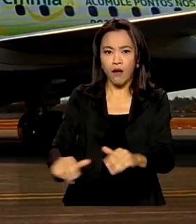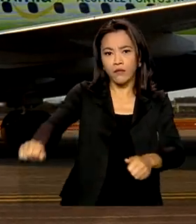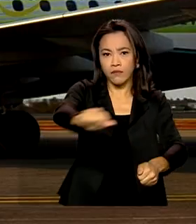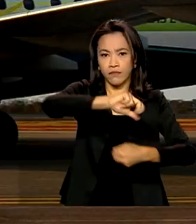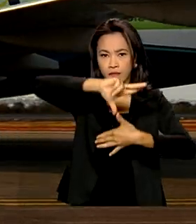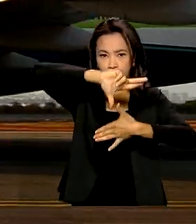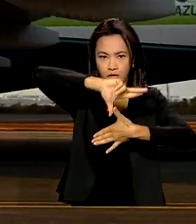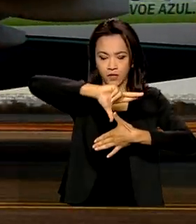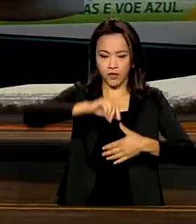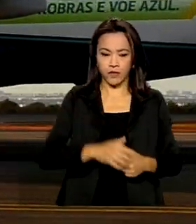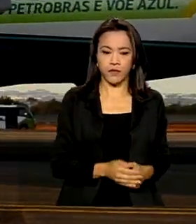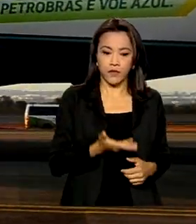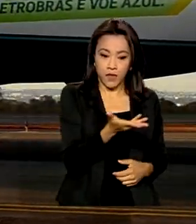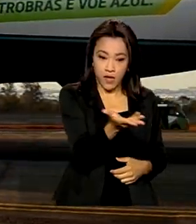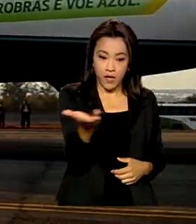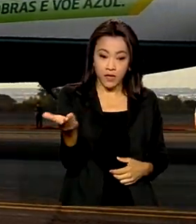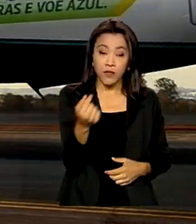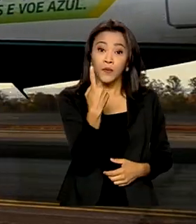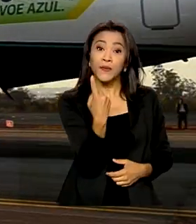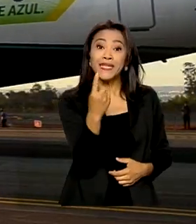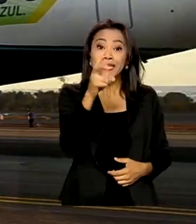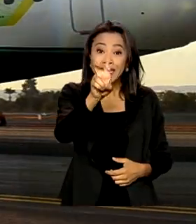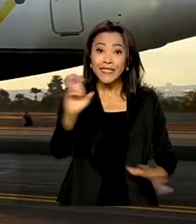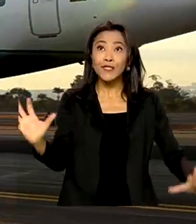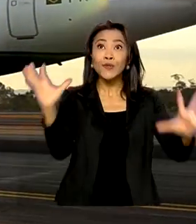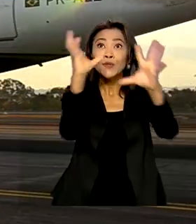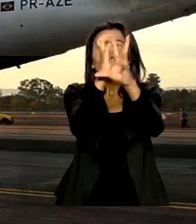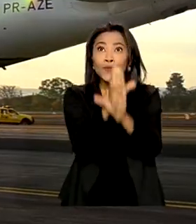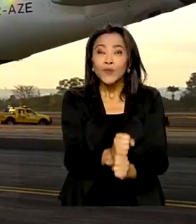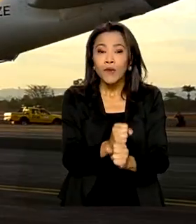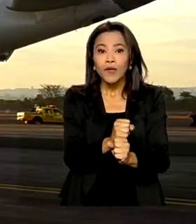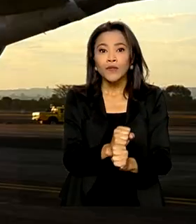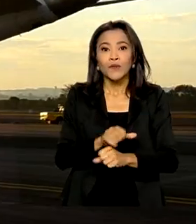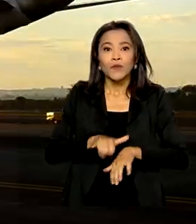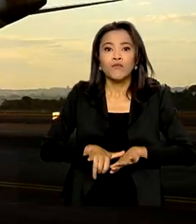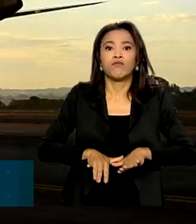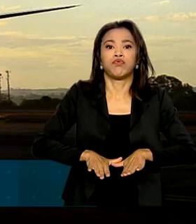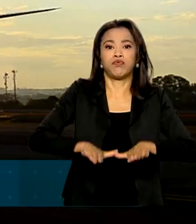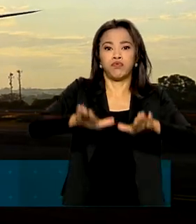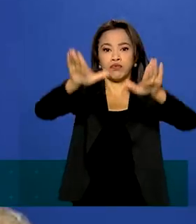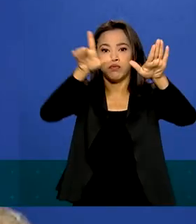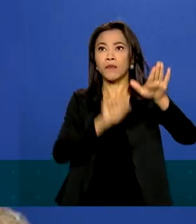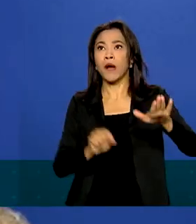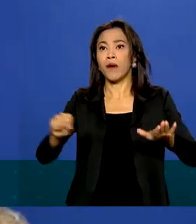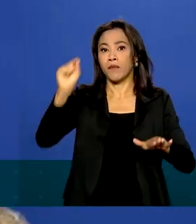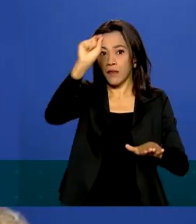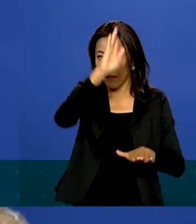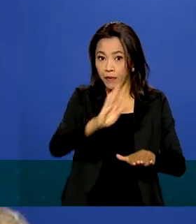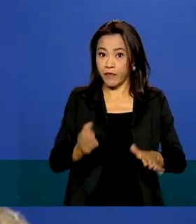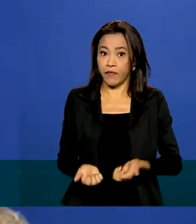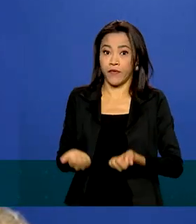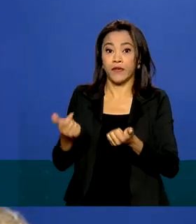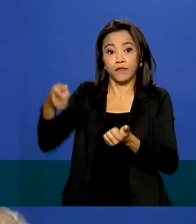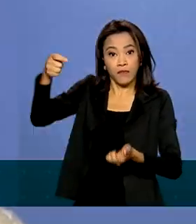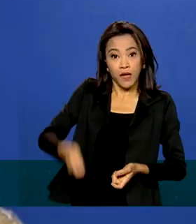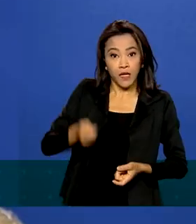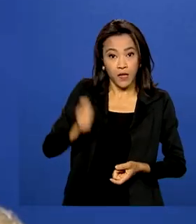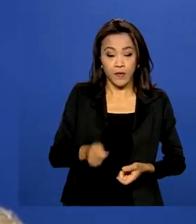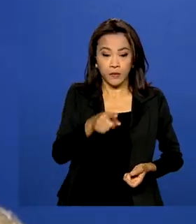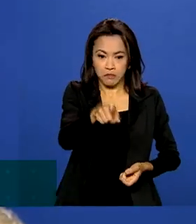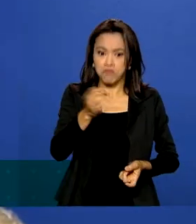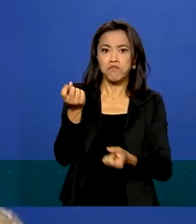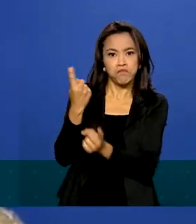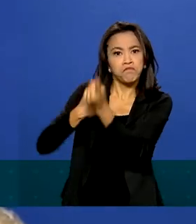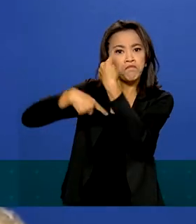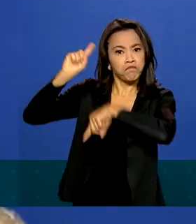e ao todo 15 aeroportos foram concedidos à iniciativa privada poderão super bem sucedido